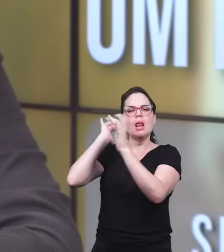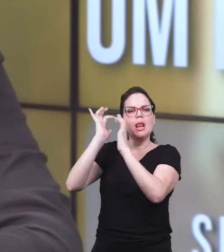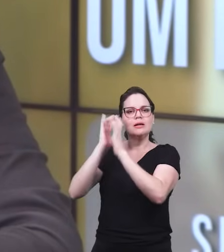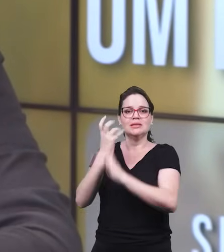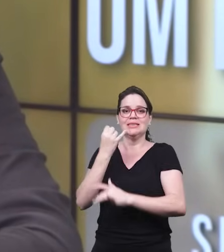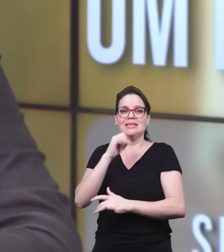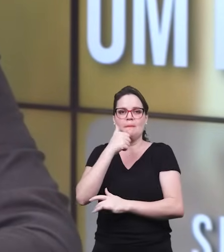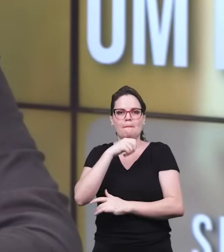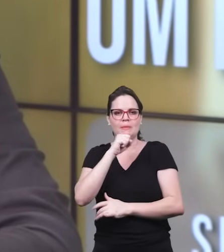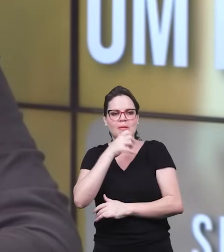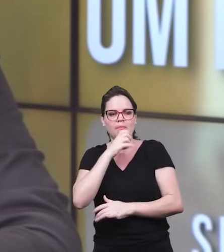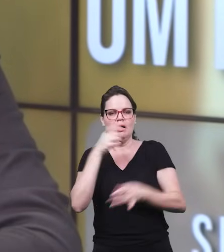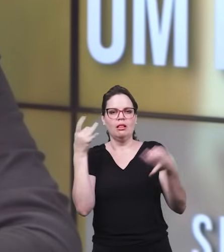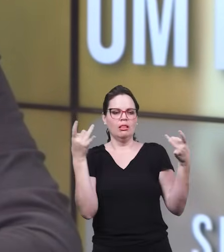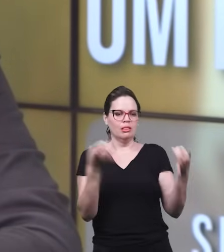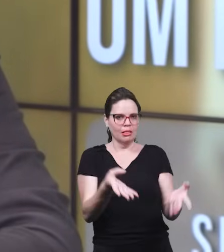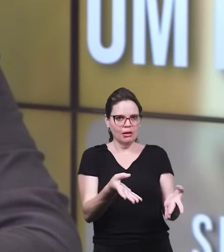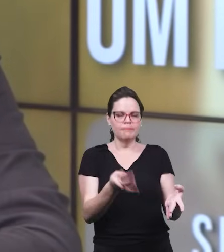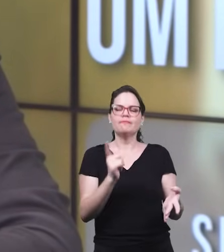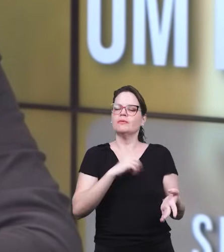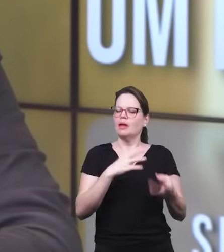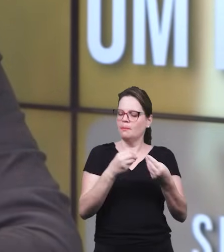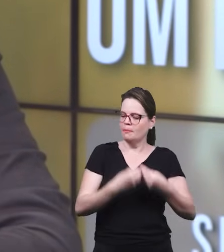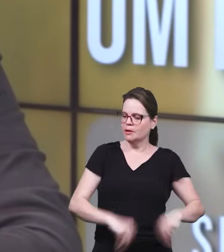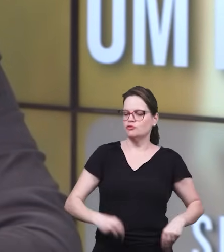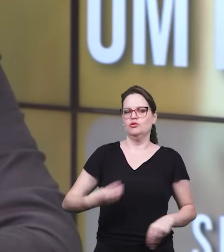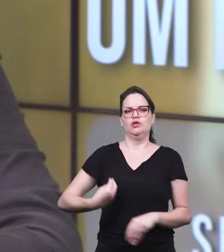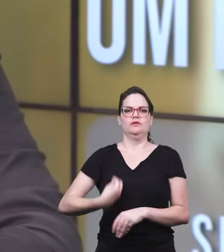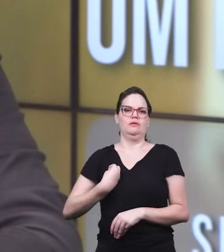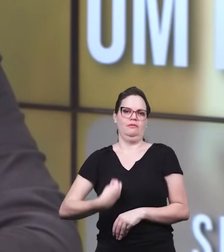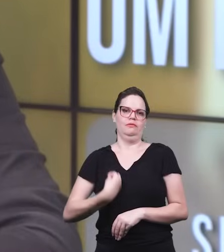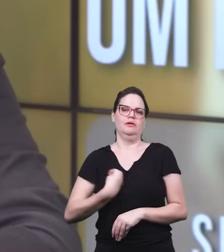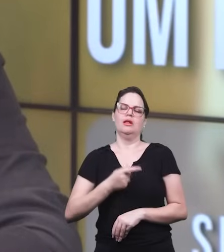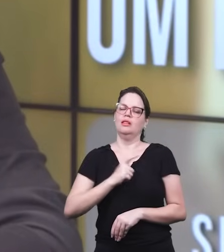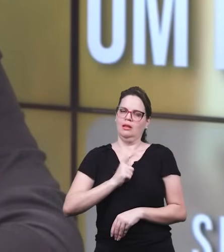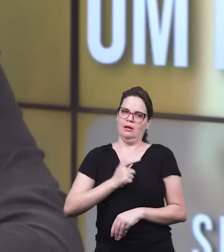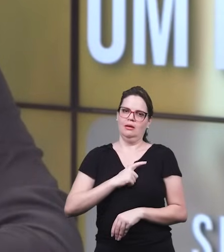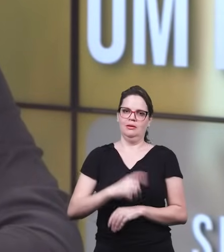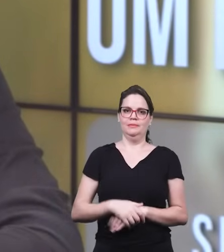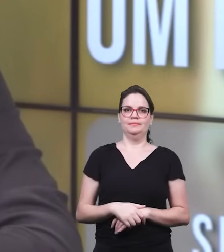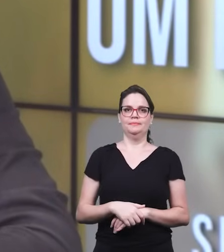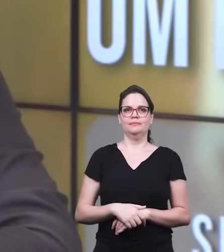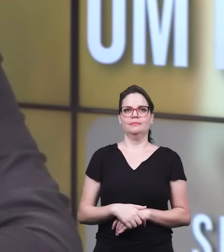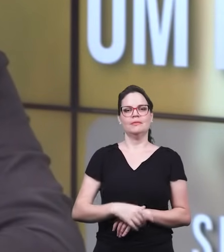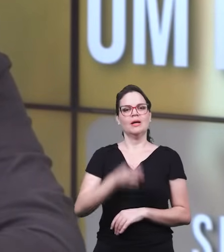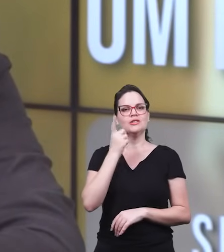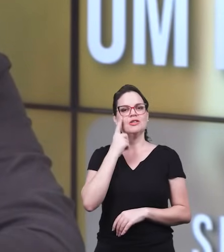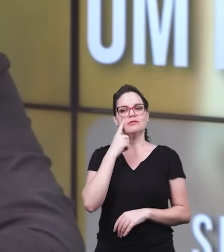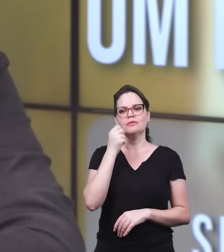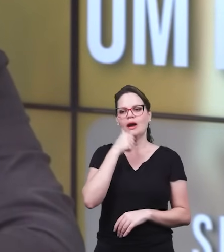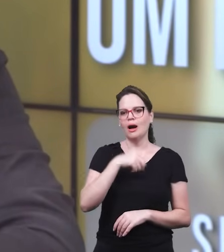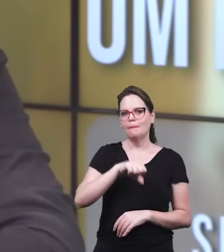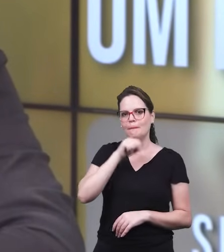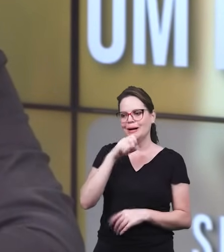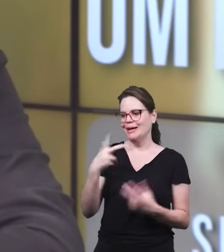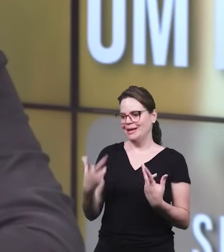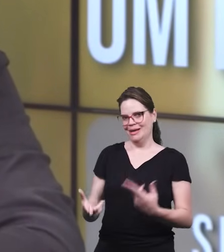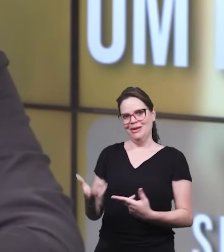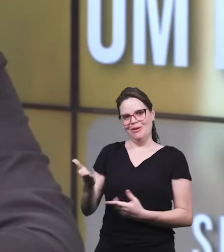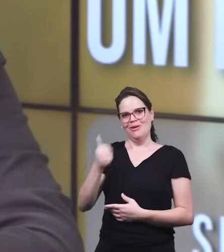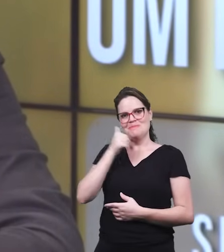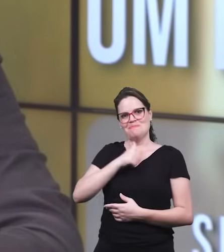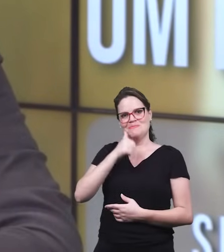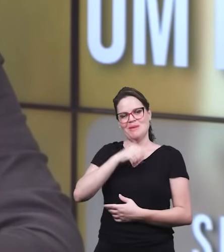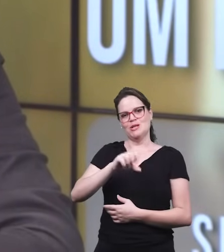cuidarem, também trazem um prejuízo para os filhos, né? Então, uma mãe, e aí nós vemos aqui que mãe espiritual, né? Ela